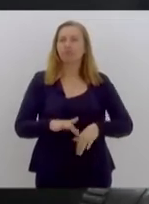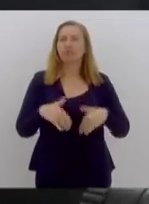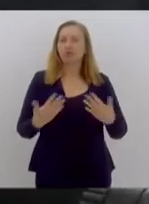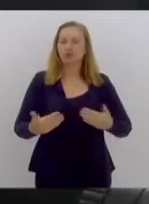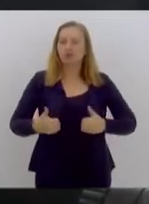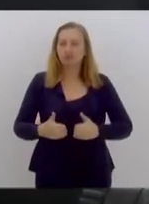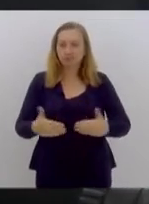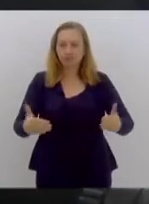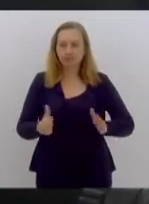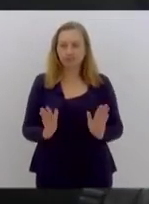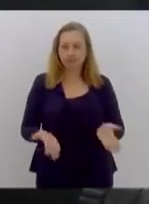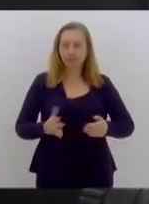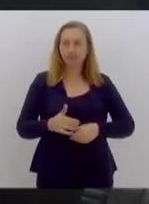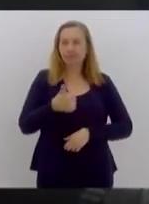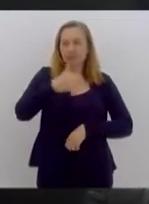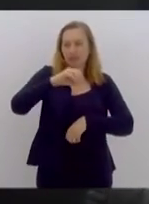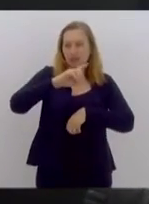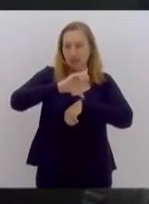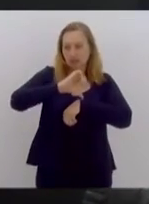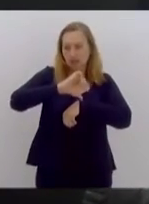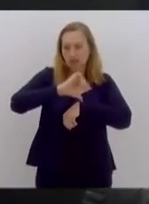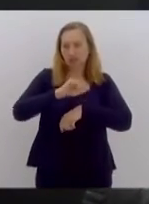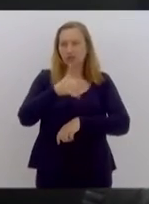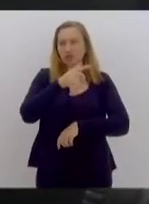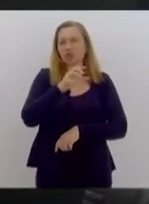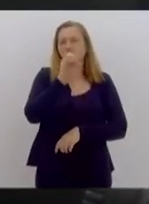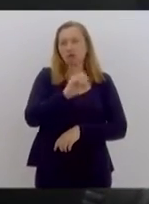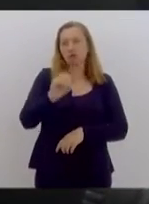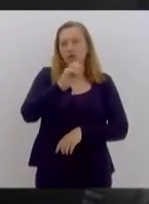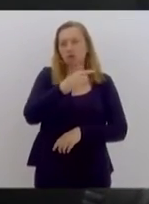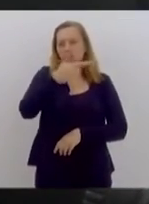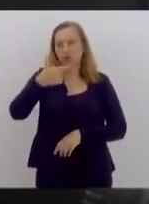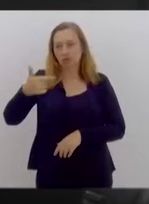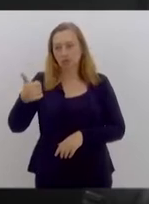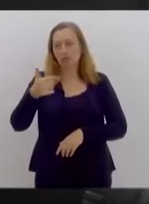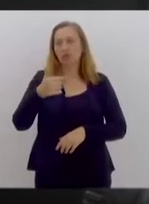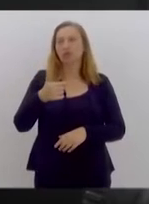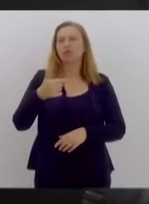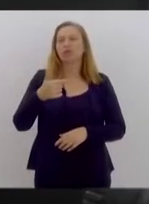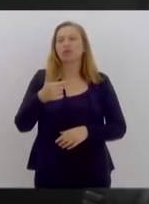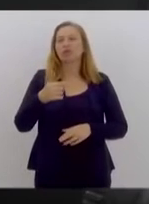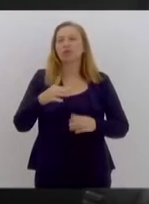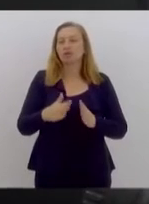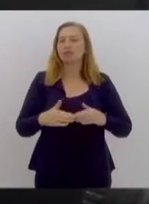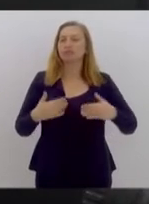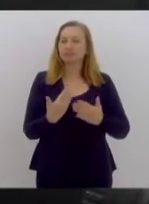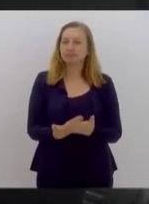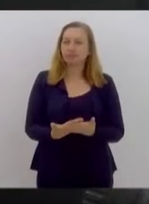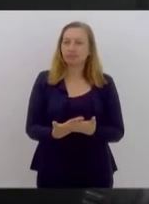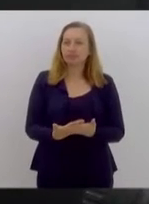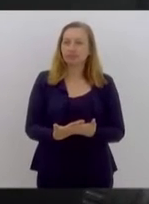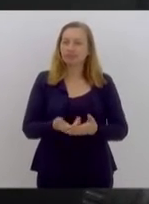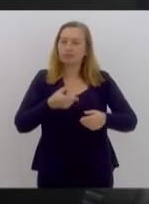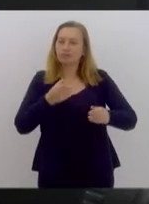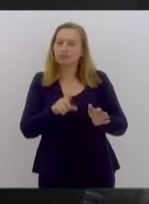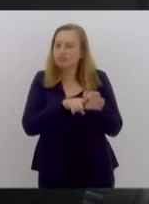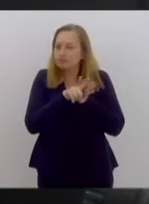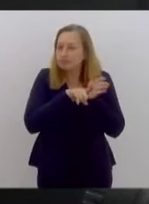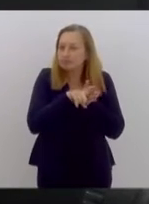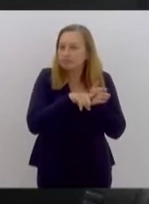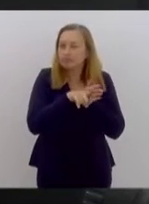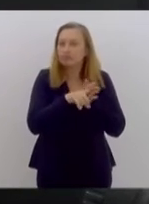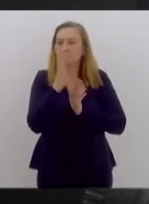abertura aqui né às 10 horas do dia 10 de outubro de 22 na condição de presidente da Comissão parlamentar de inquérito destinado investigar